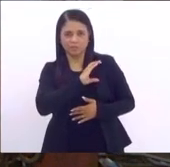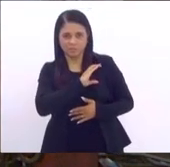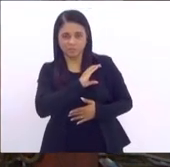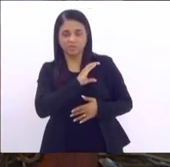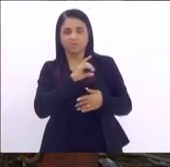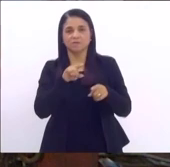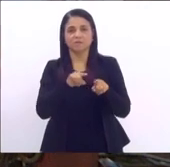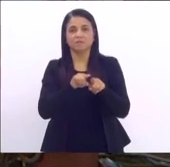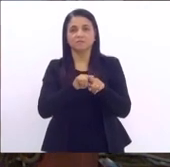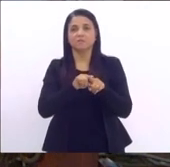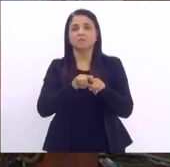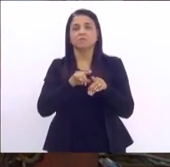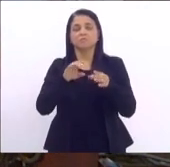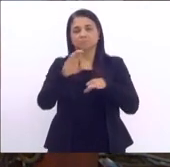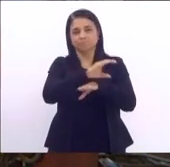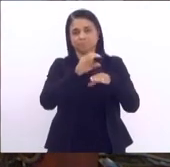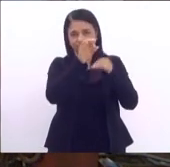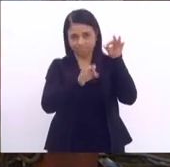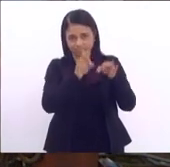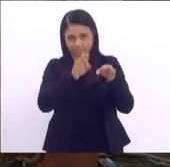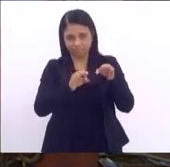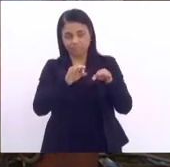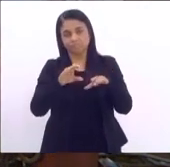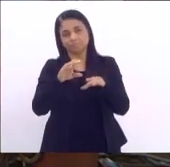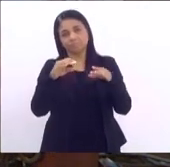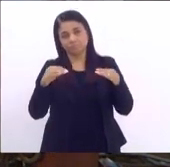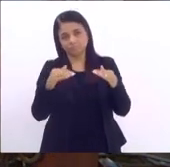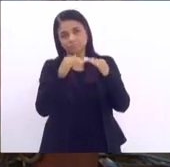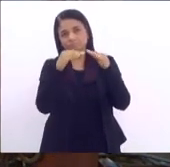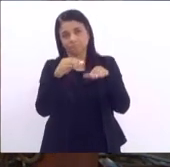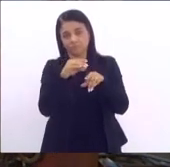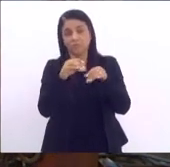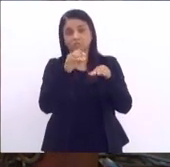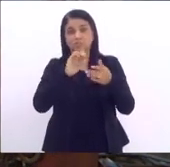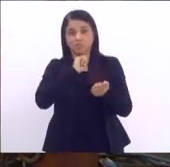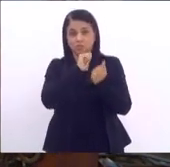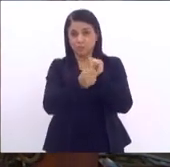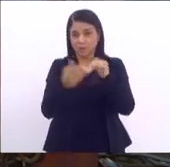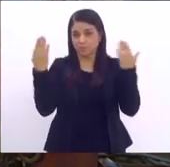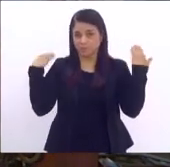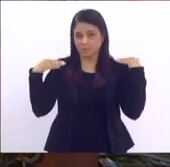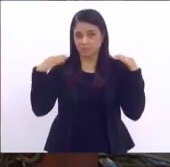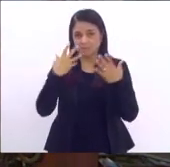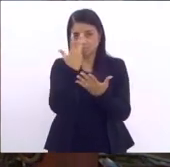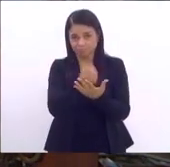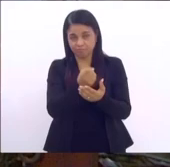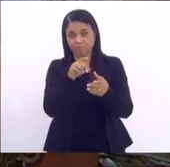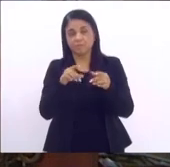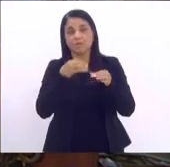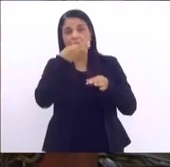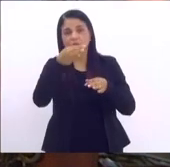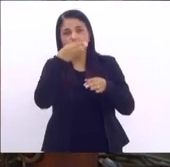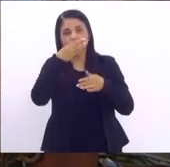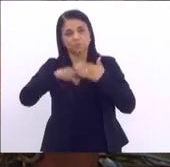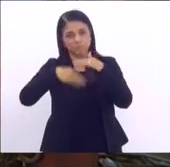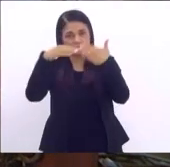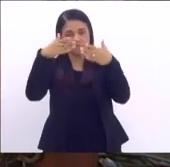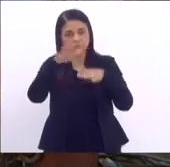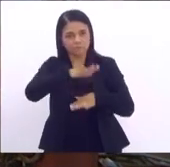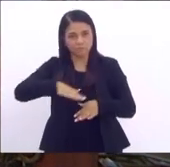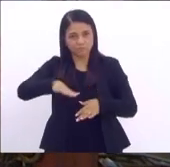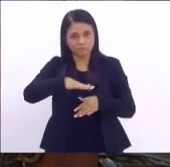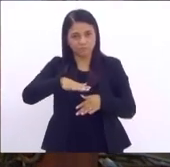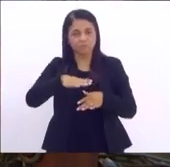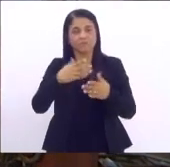pela Juridicidade, de Esporte e Lazer favorável e de Assuntos Municipais e Desenvolvimento Regional favorável.